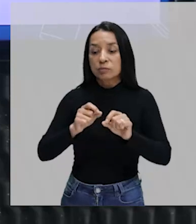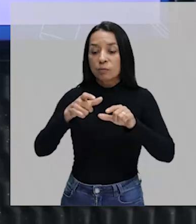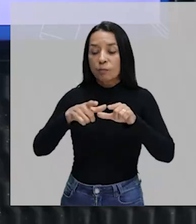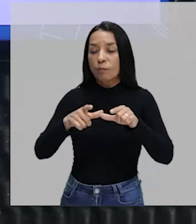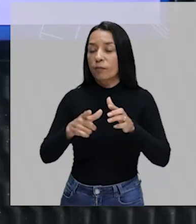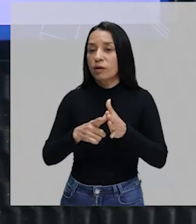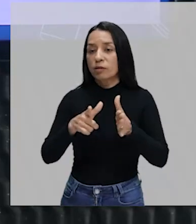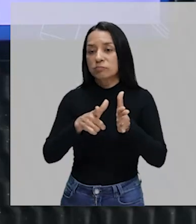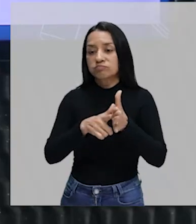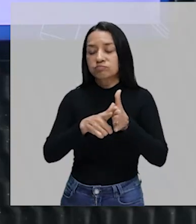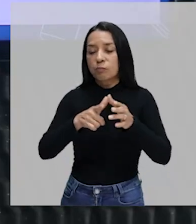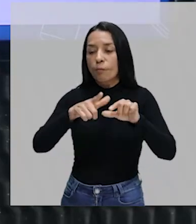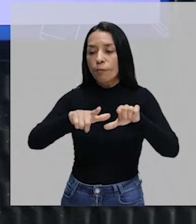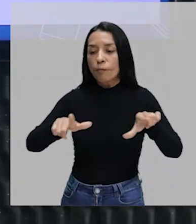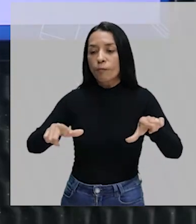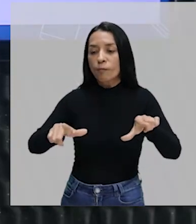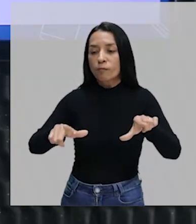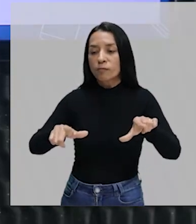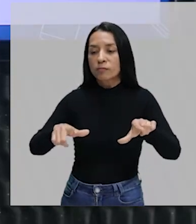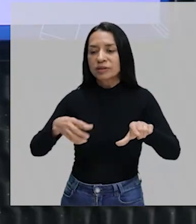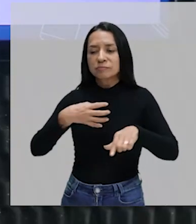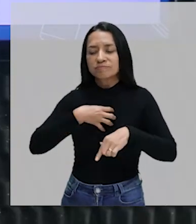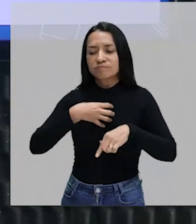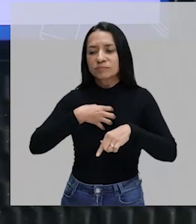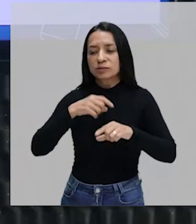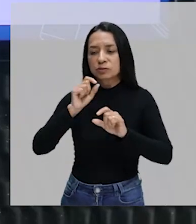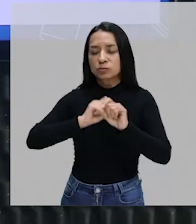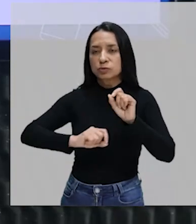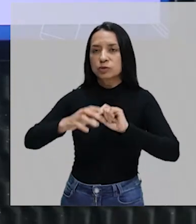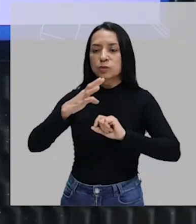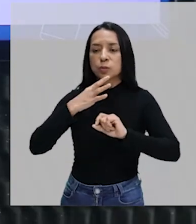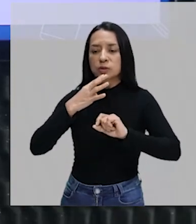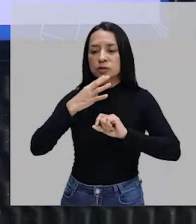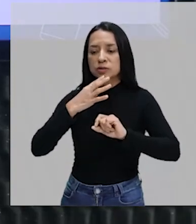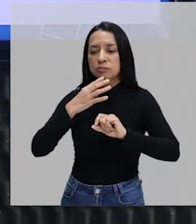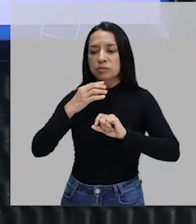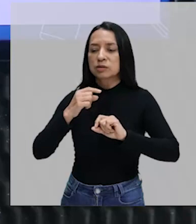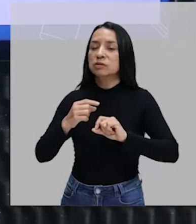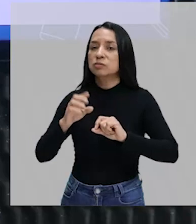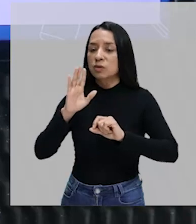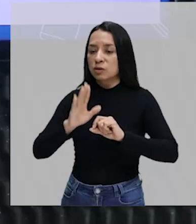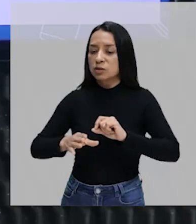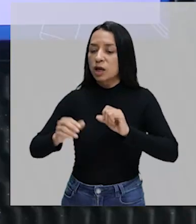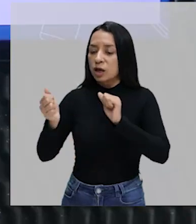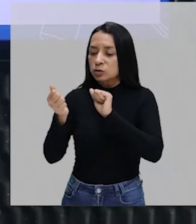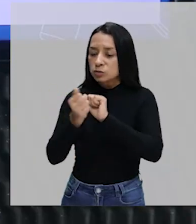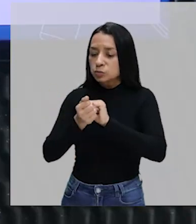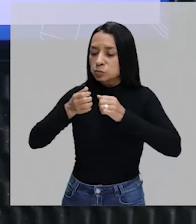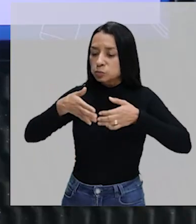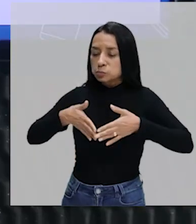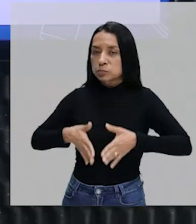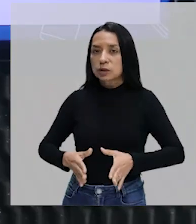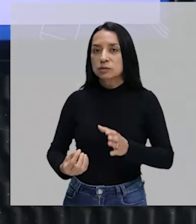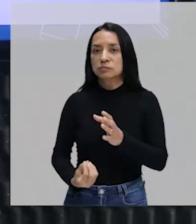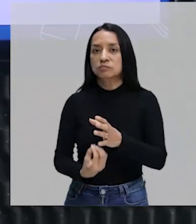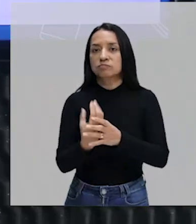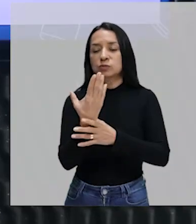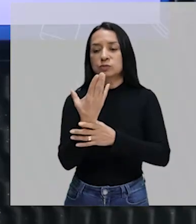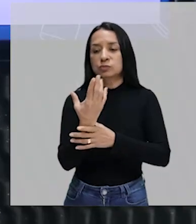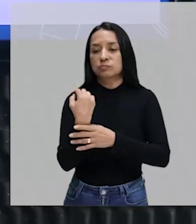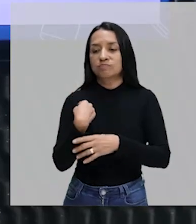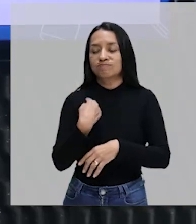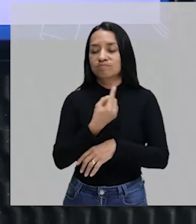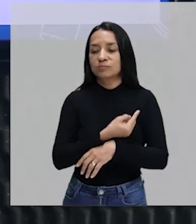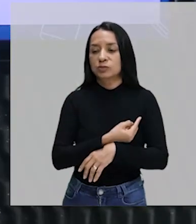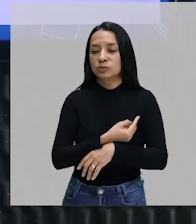o conhecimento, de que o conhecimento já nasce conosco, que o conhecimento já está conosco. Essas são as ideias inatas. E aí o que Locke e os